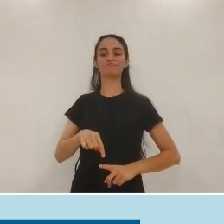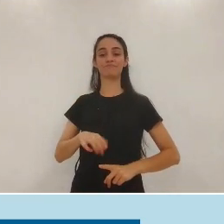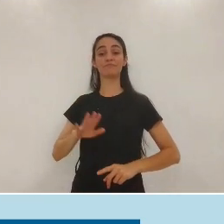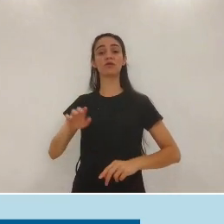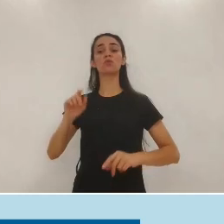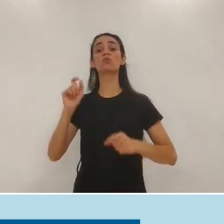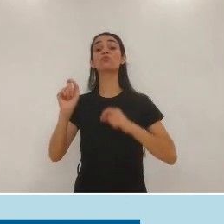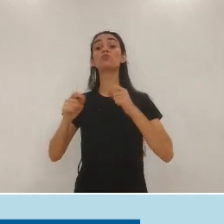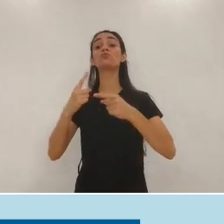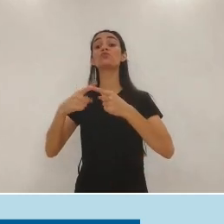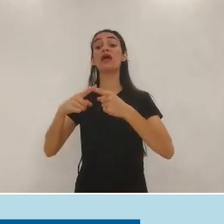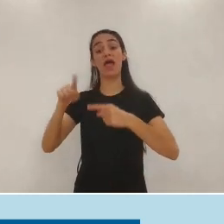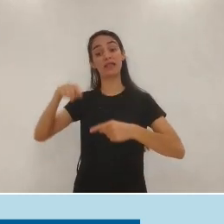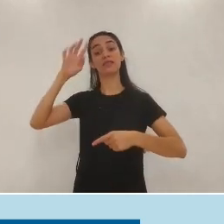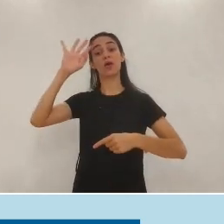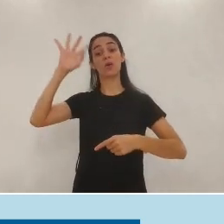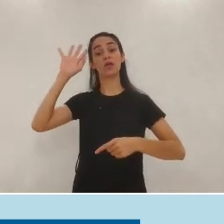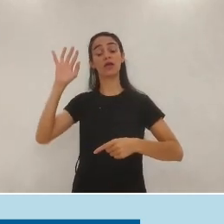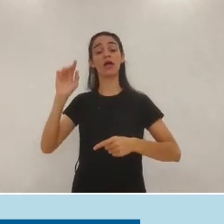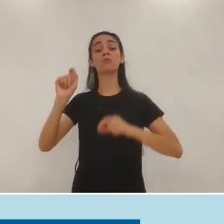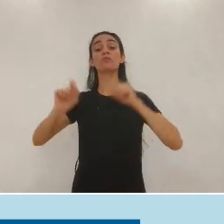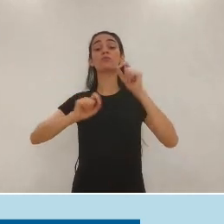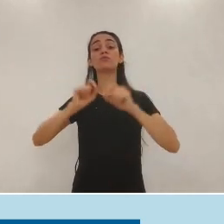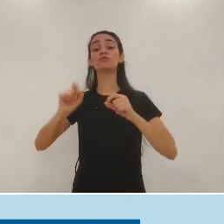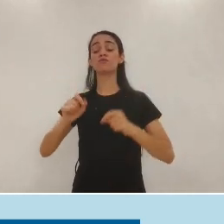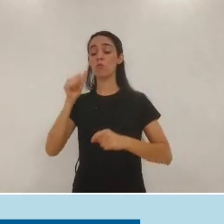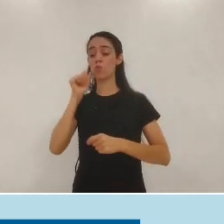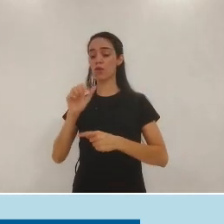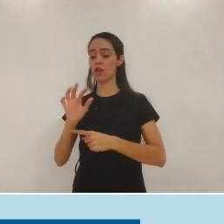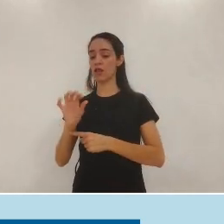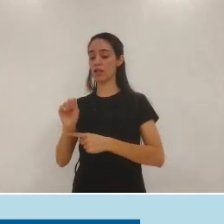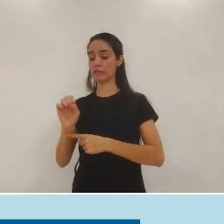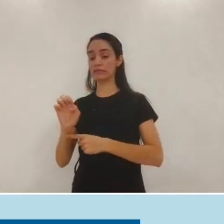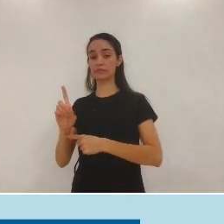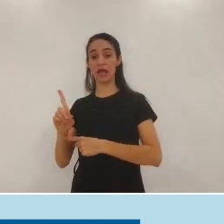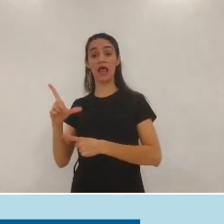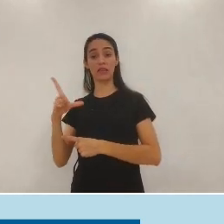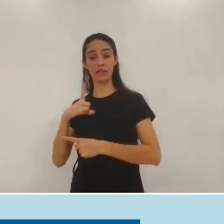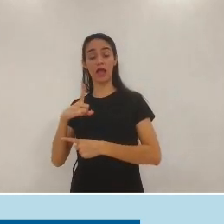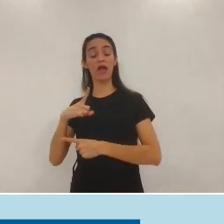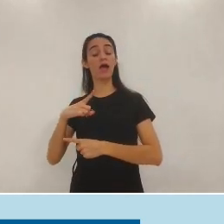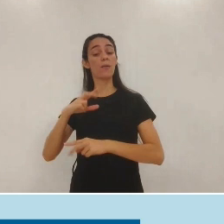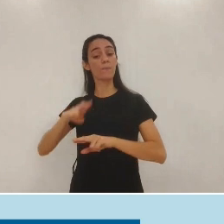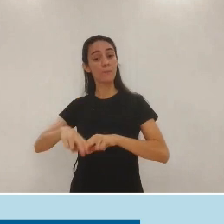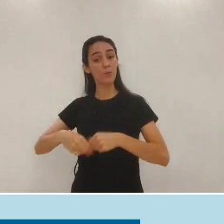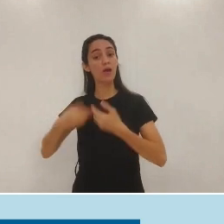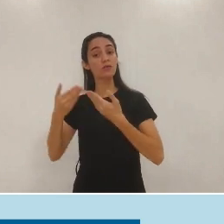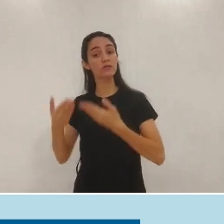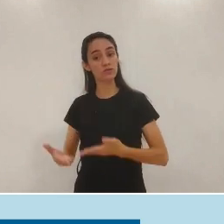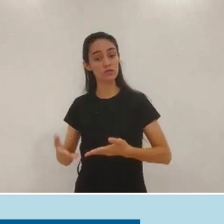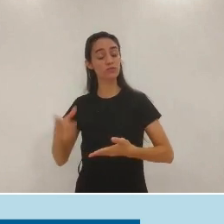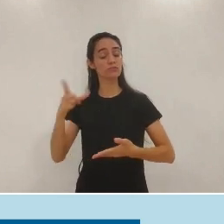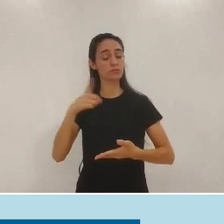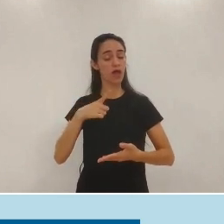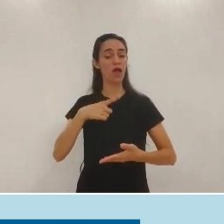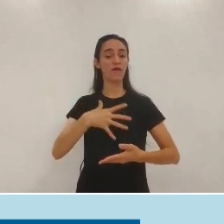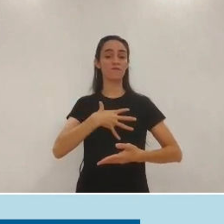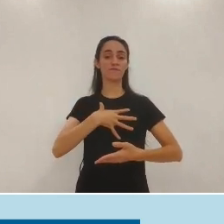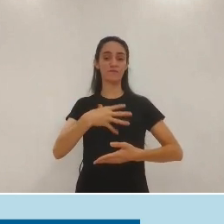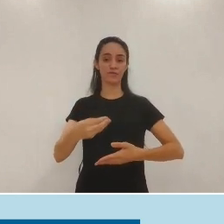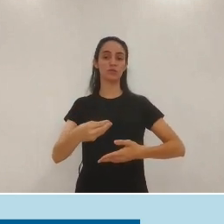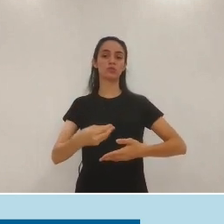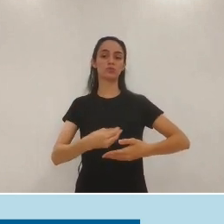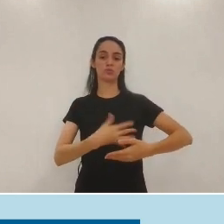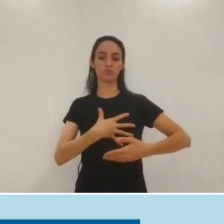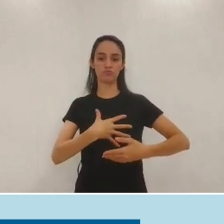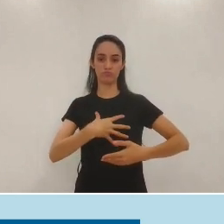de Ehlers-Danlos tendem a ter filhos com autismo. É um ambiente gestacional. Então,